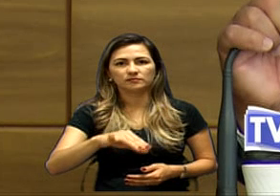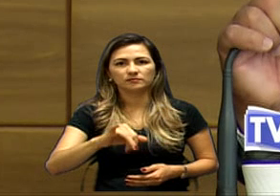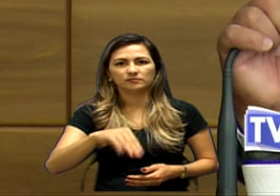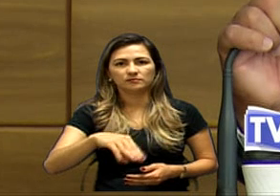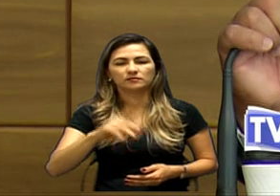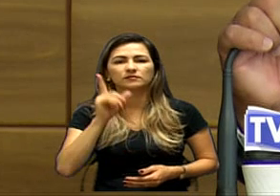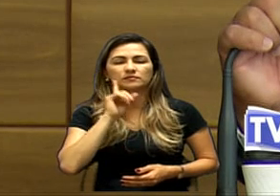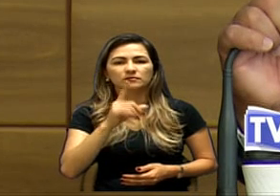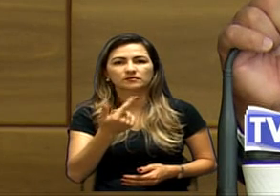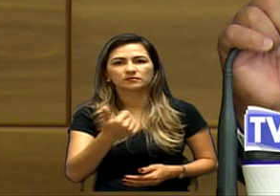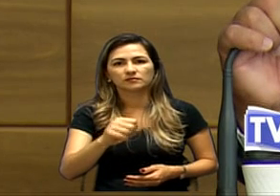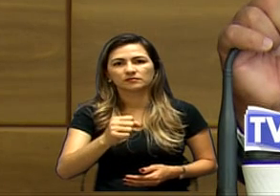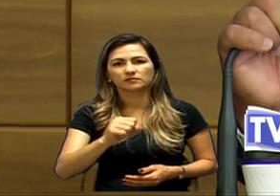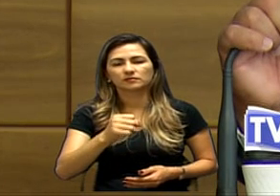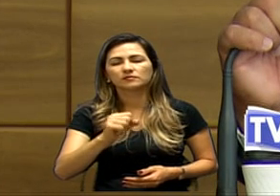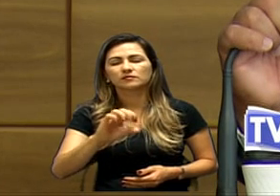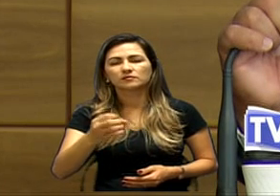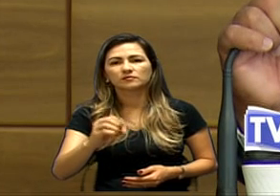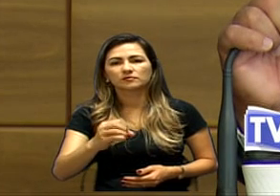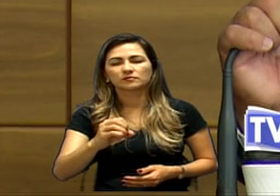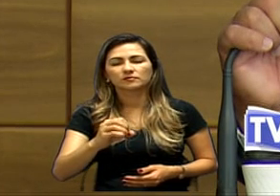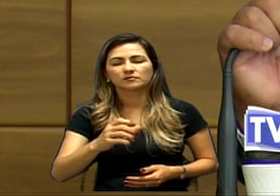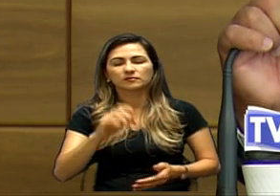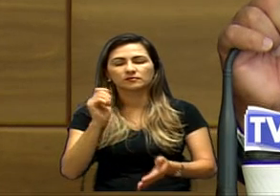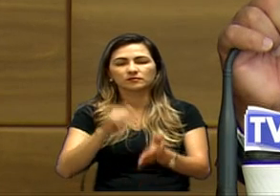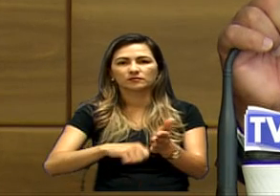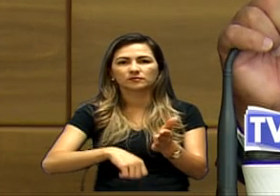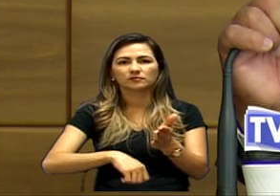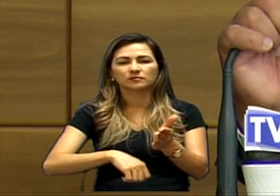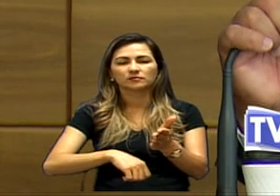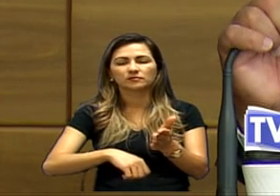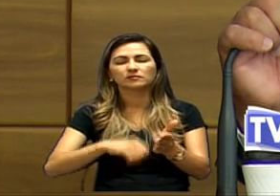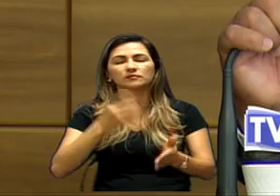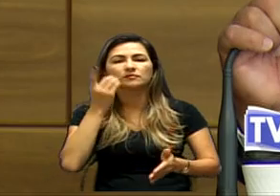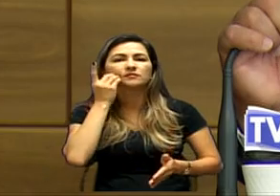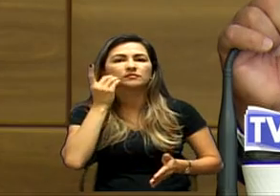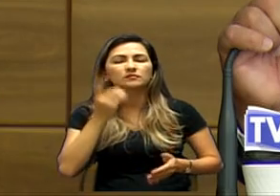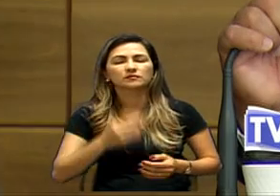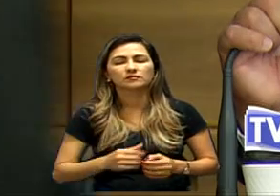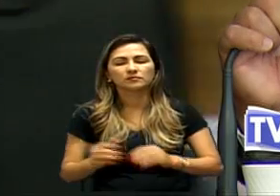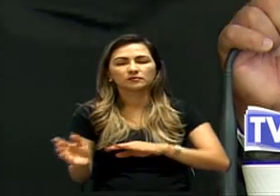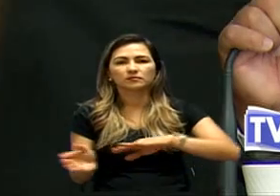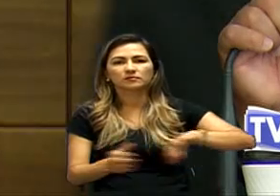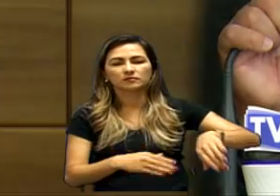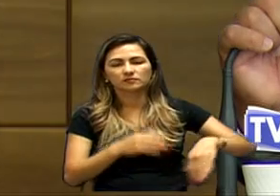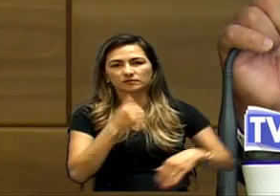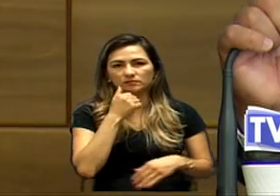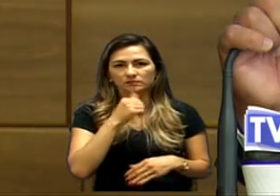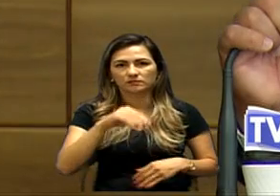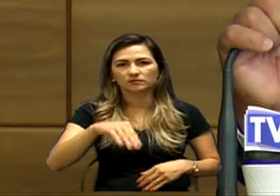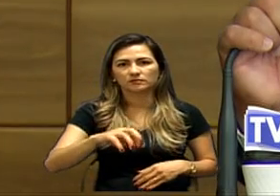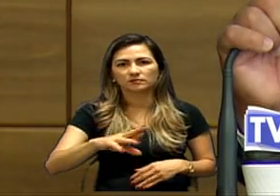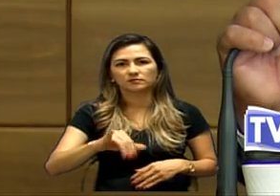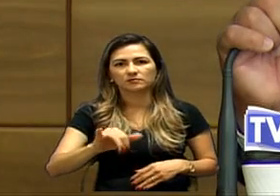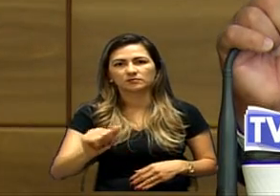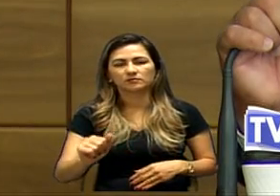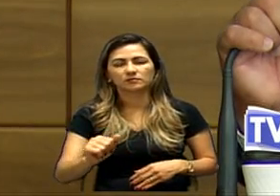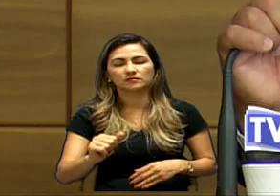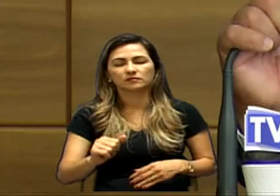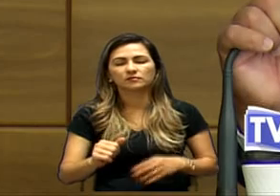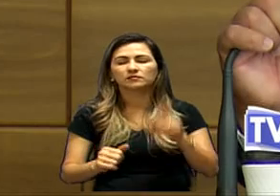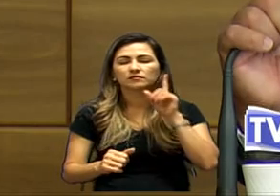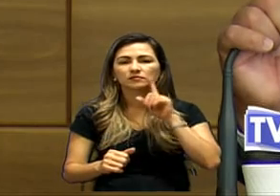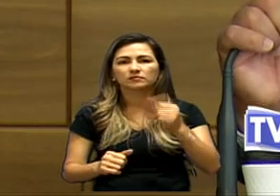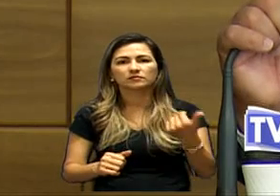Dini. Voto de profundo pesar pelo falecimento de Maria Cristina de Souza, ocorrido na data dia 13 de outubro. Voto de pesar do